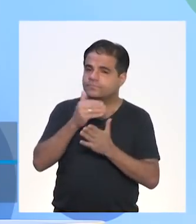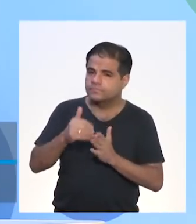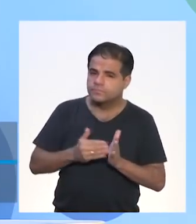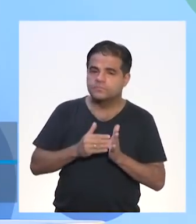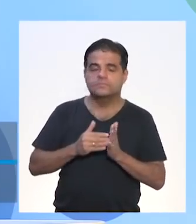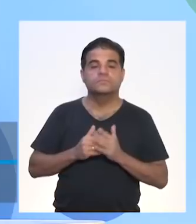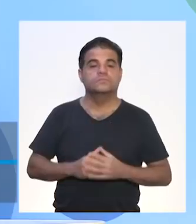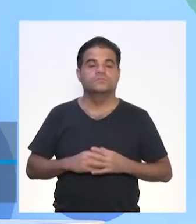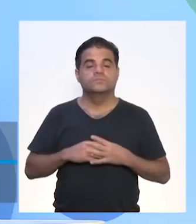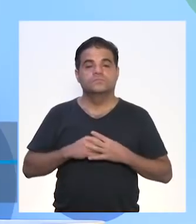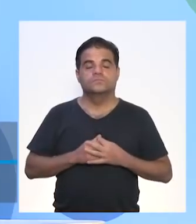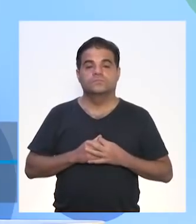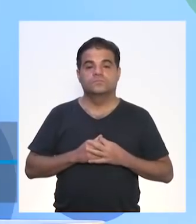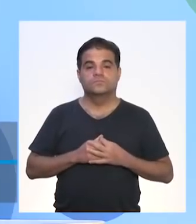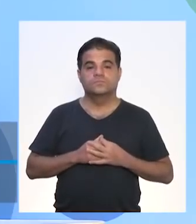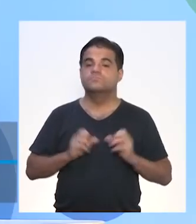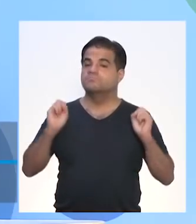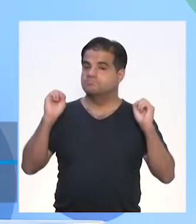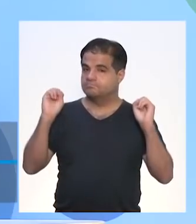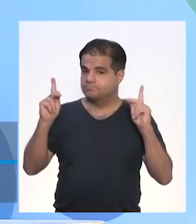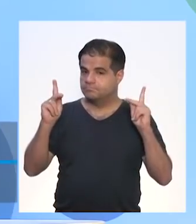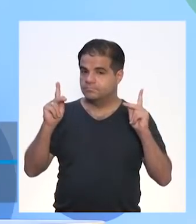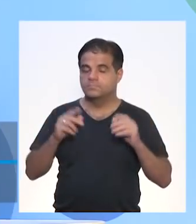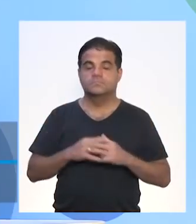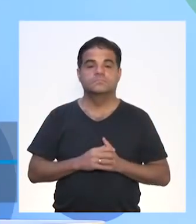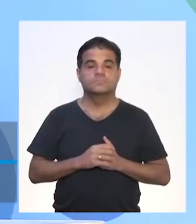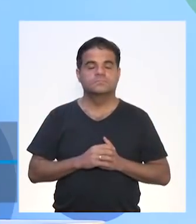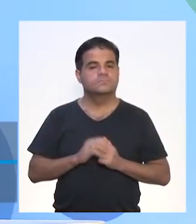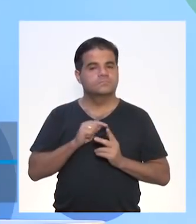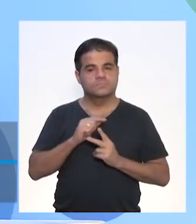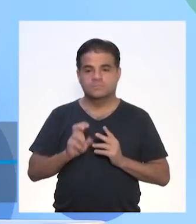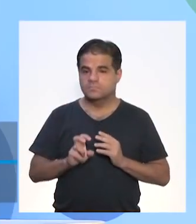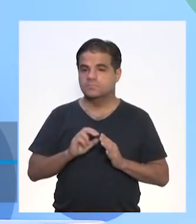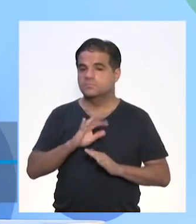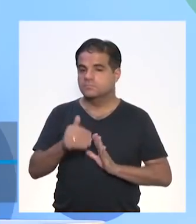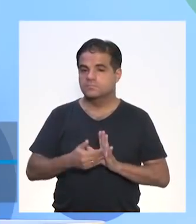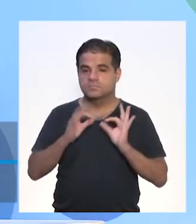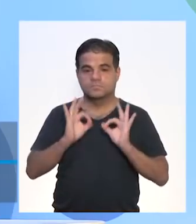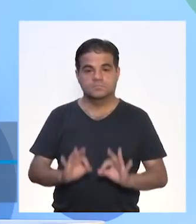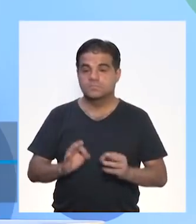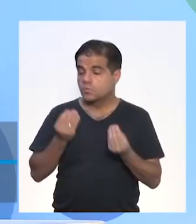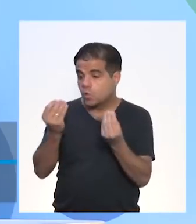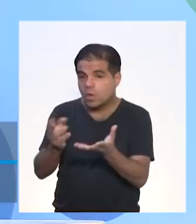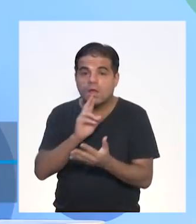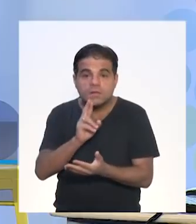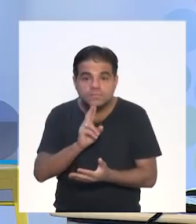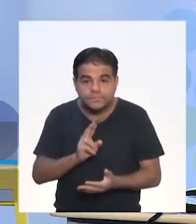solidariedade. Ok. Isso, dá 5 certinho, né? Então, não